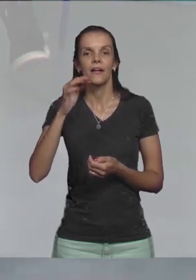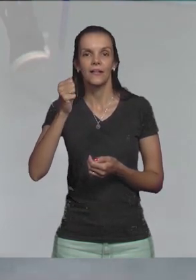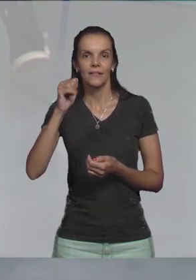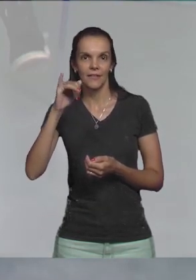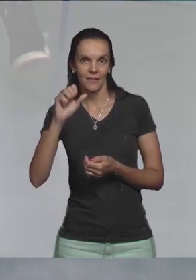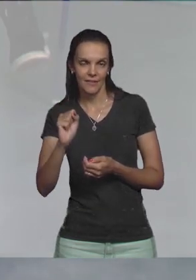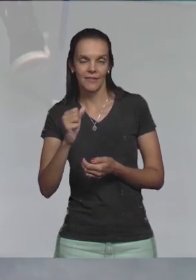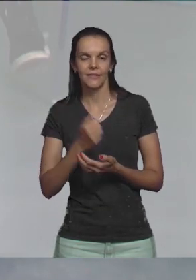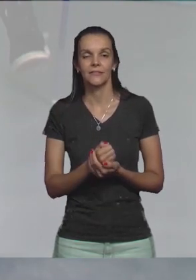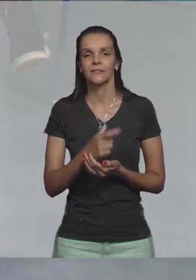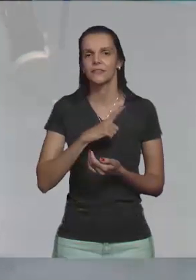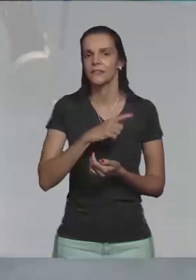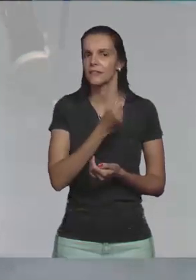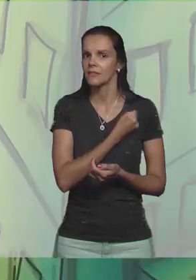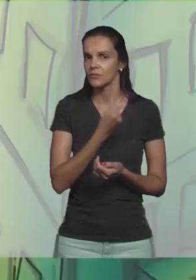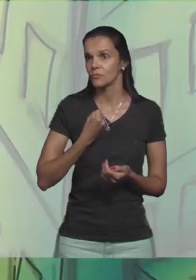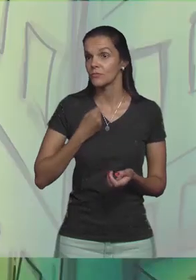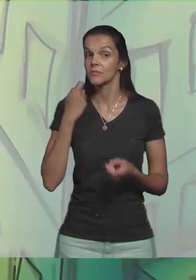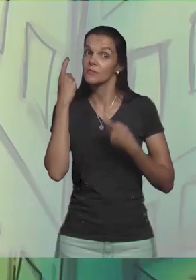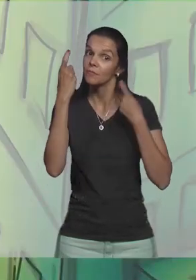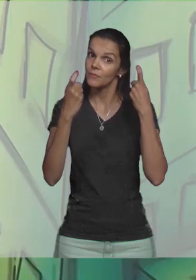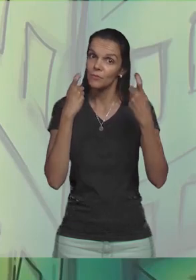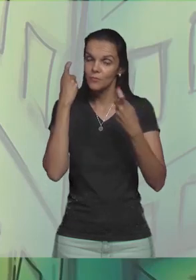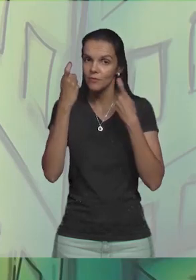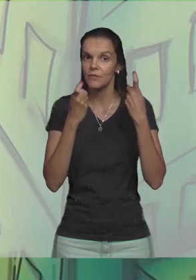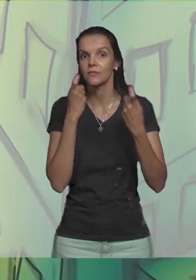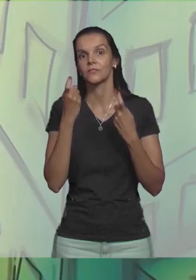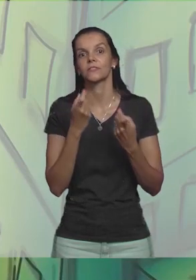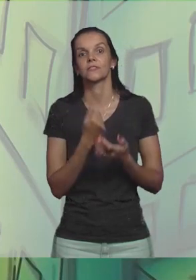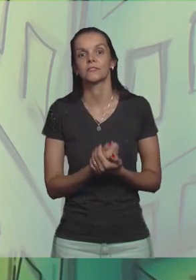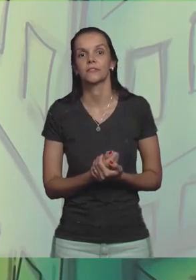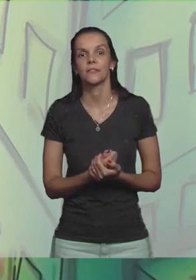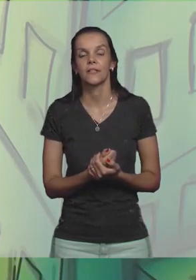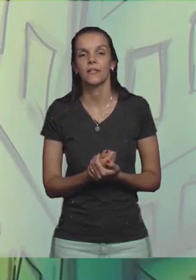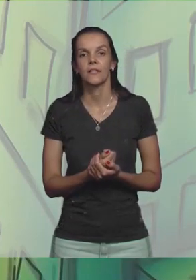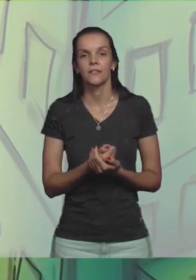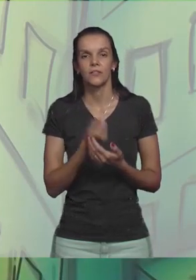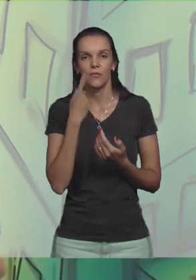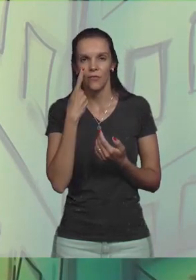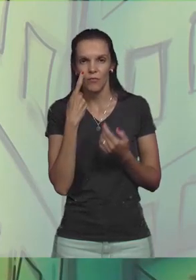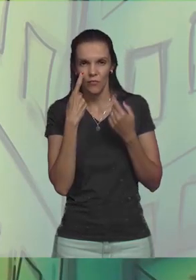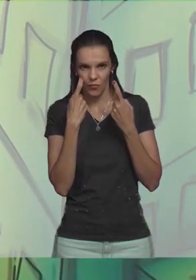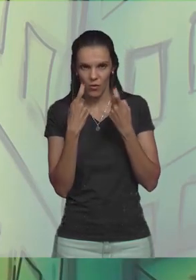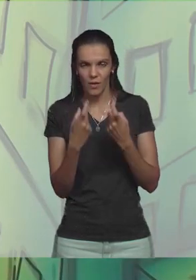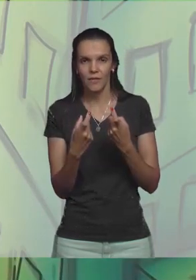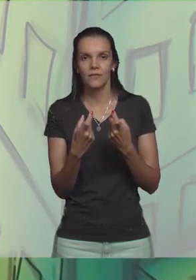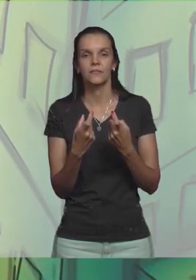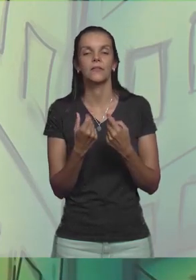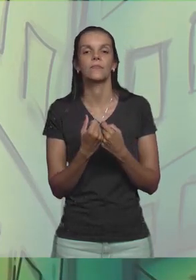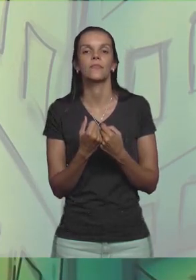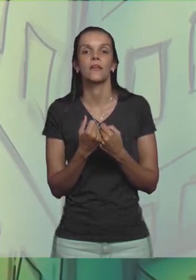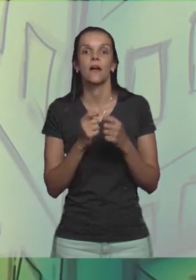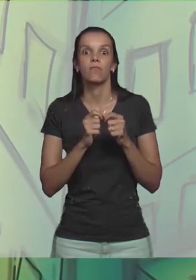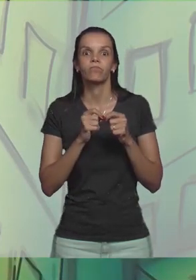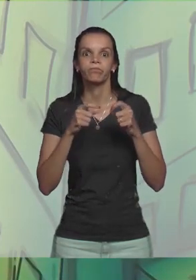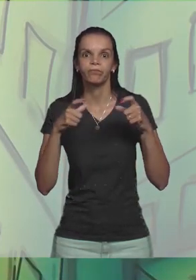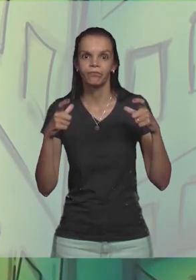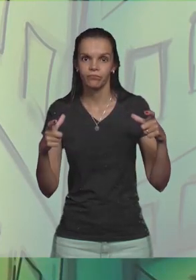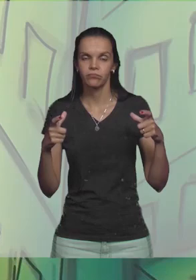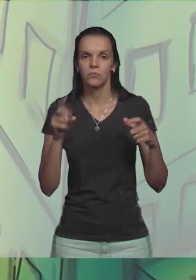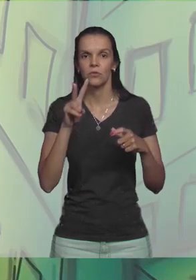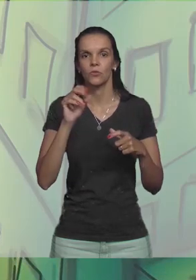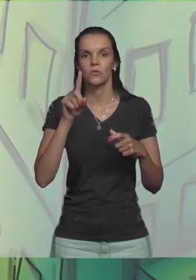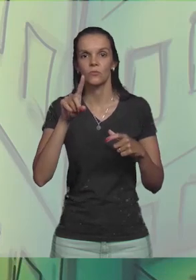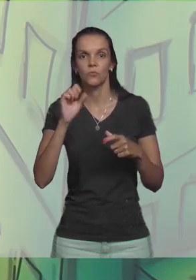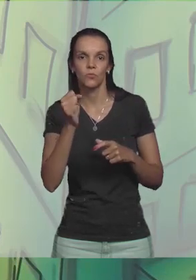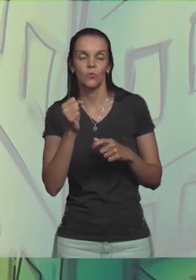temos números bastante preocupantes, no sentido de que no Atlas de Violência de 2018, né, aumentou